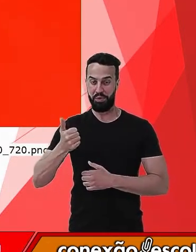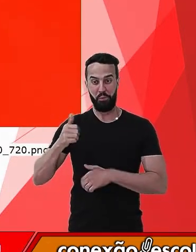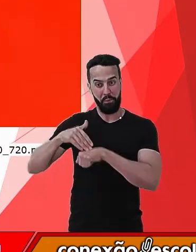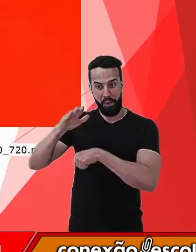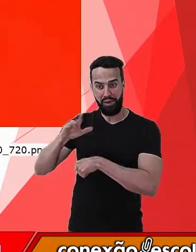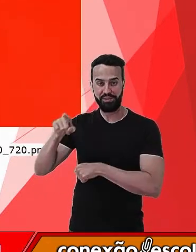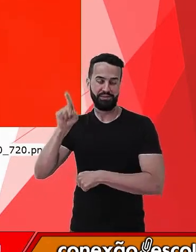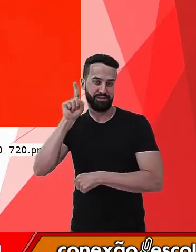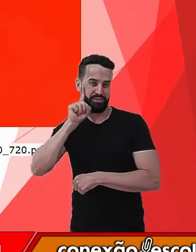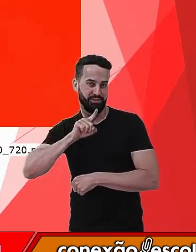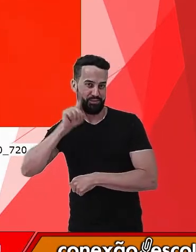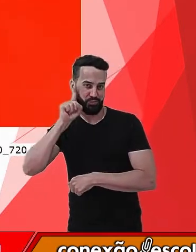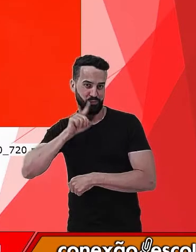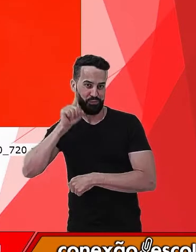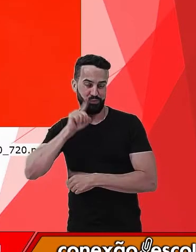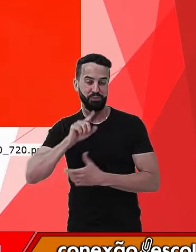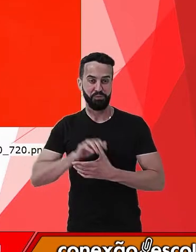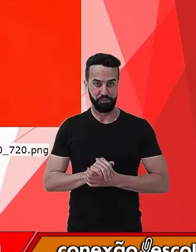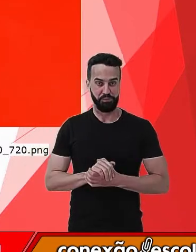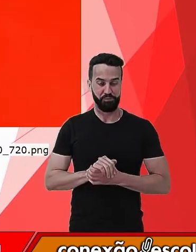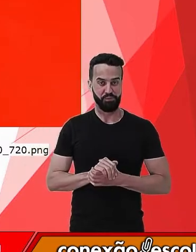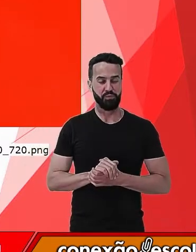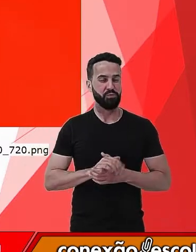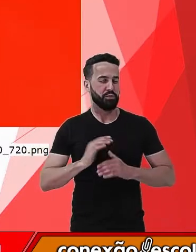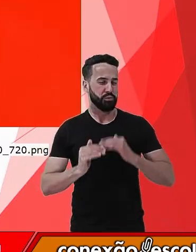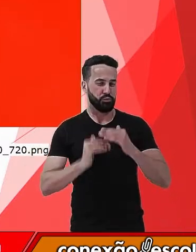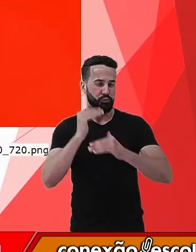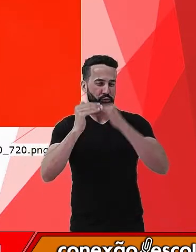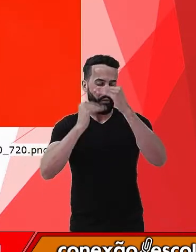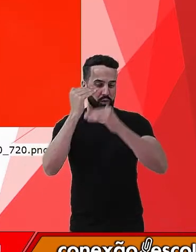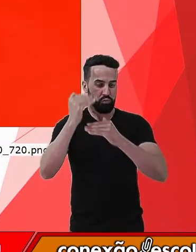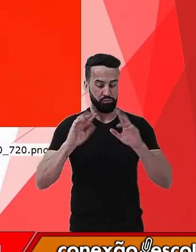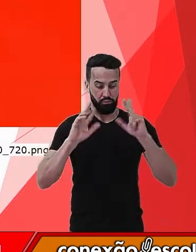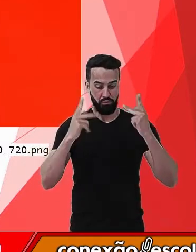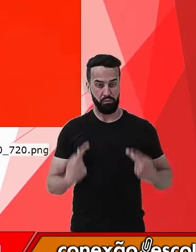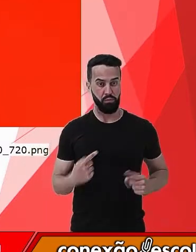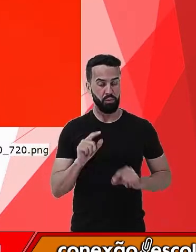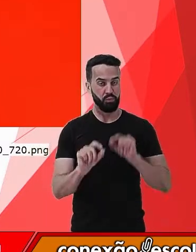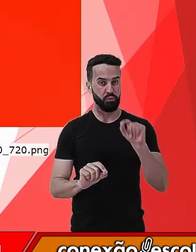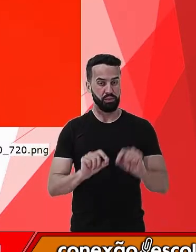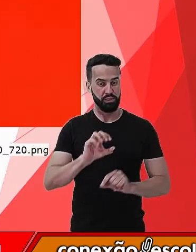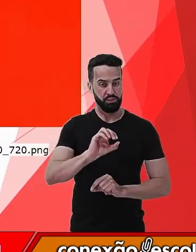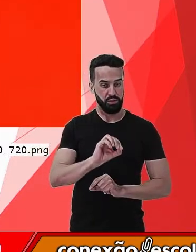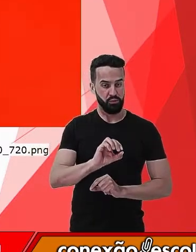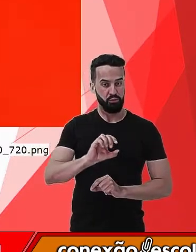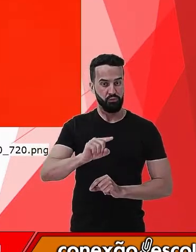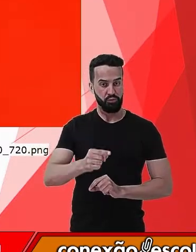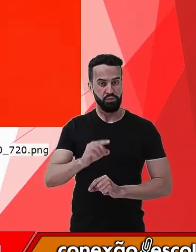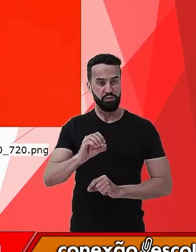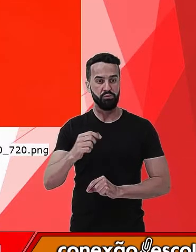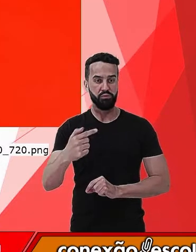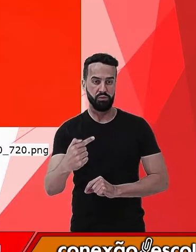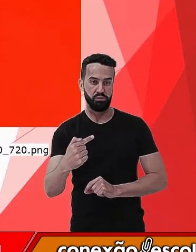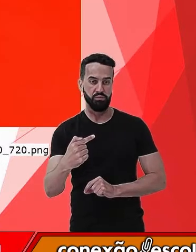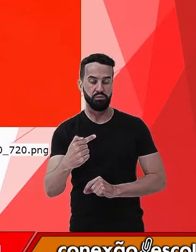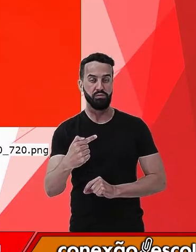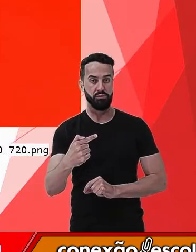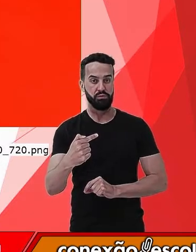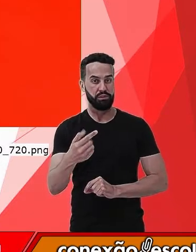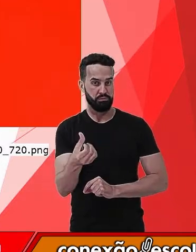algumas características da China. A China, de acordo com dados do IBGE em